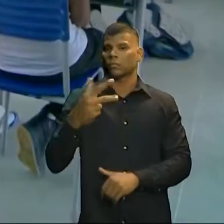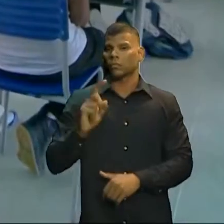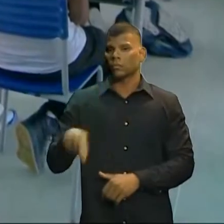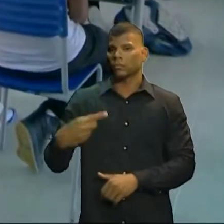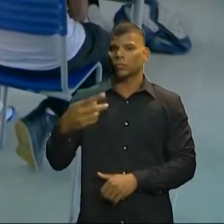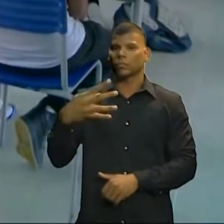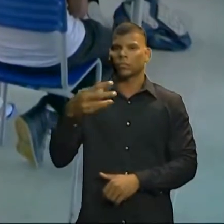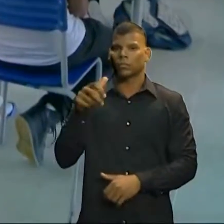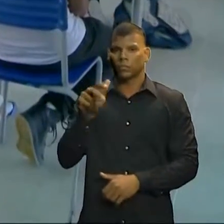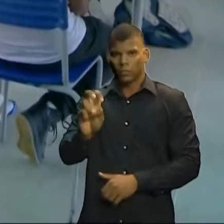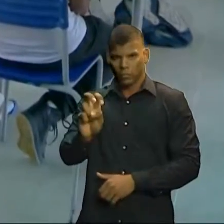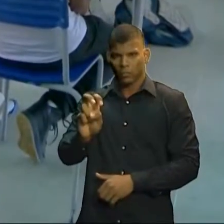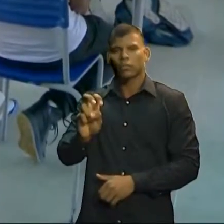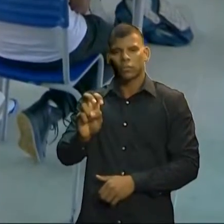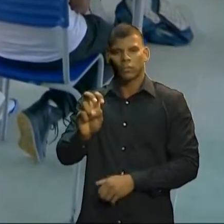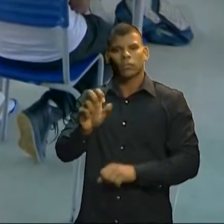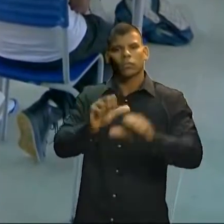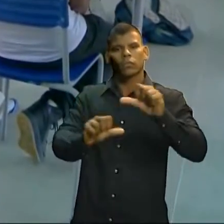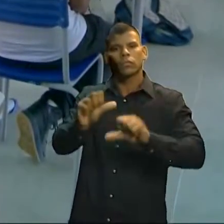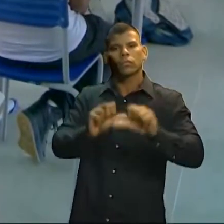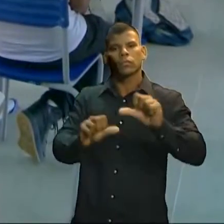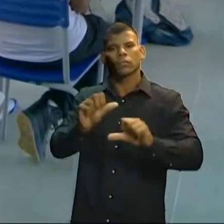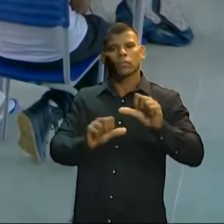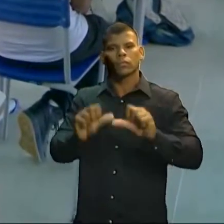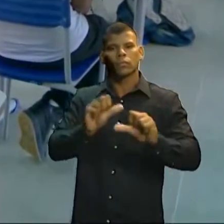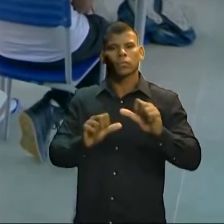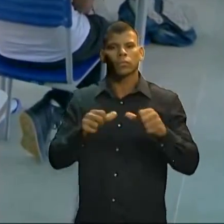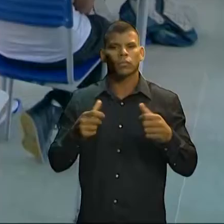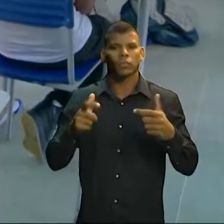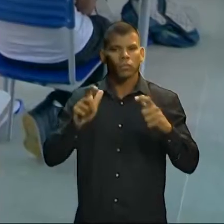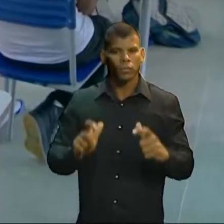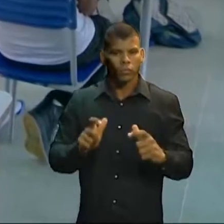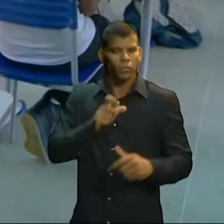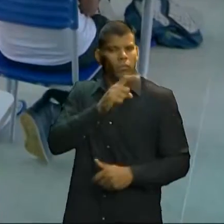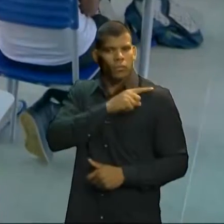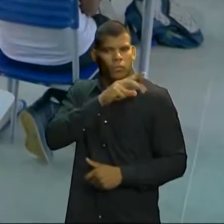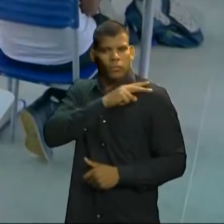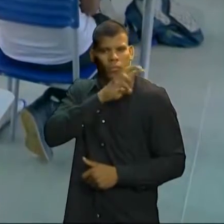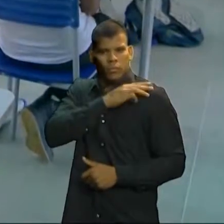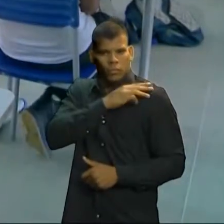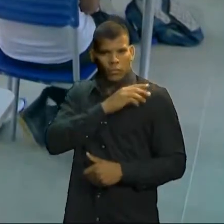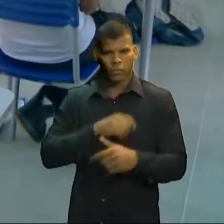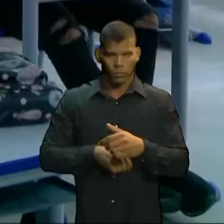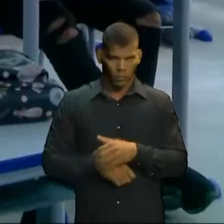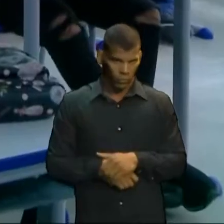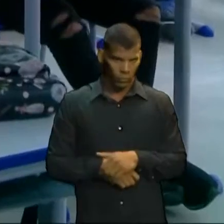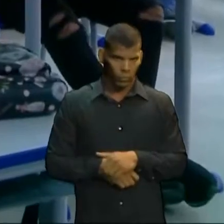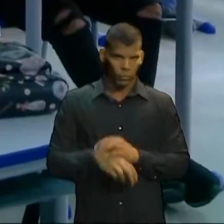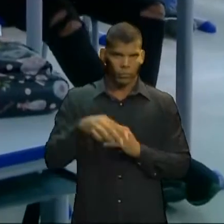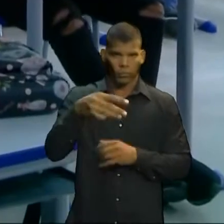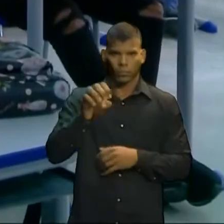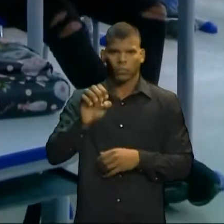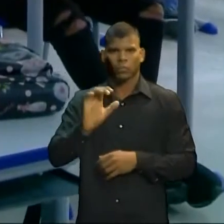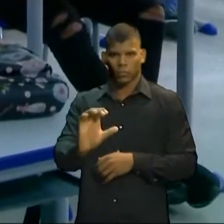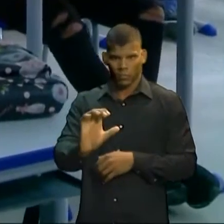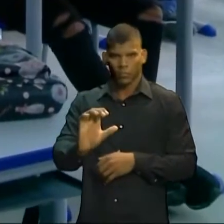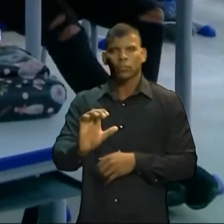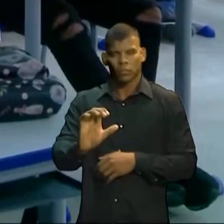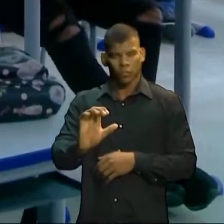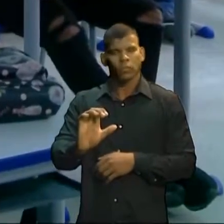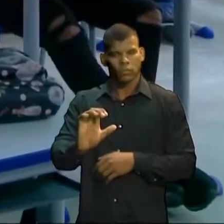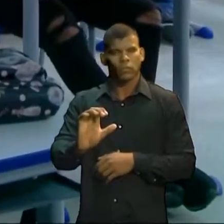As alterações vão acontecer inicialmente no ensino médio. De acordo com o Ministério da Educação, as mudanças